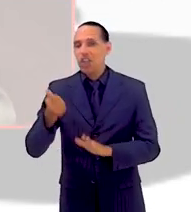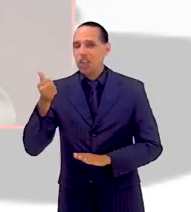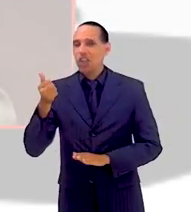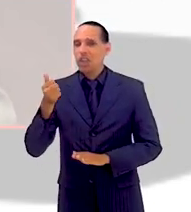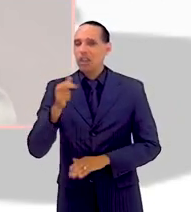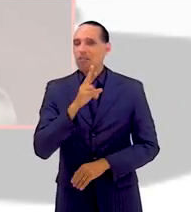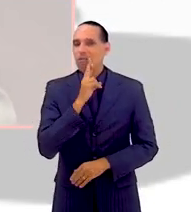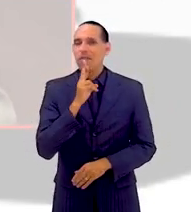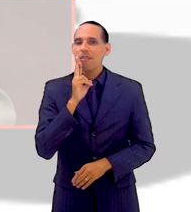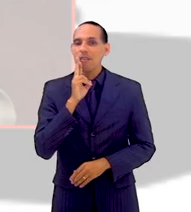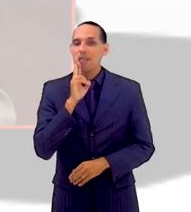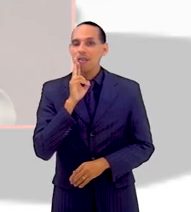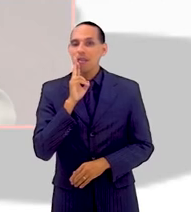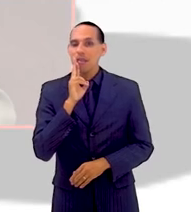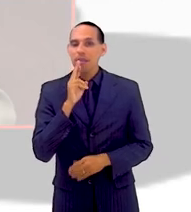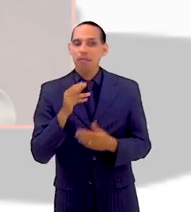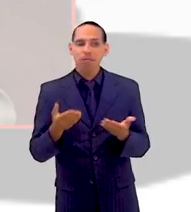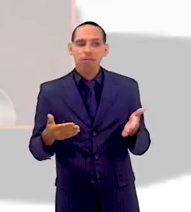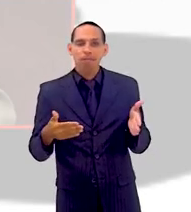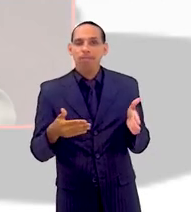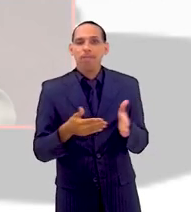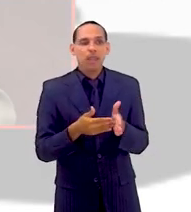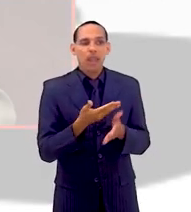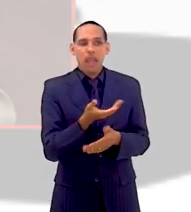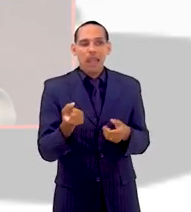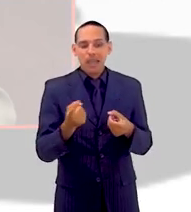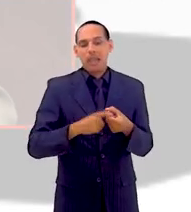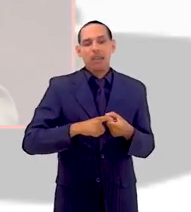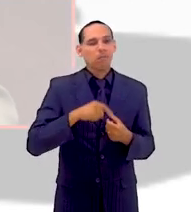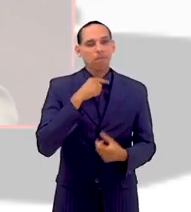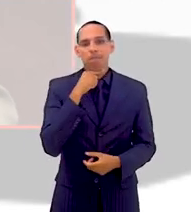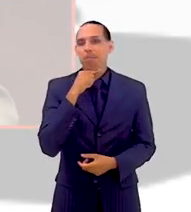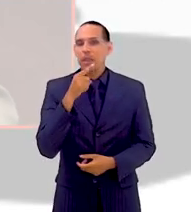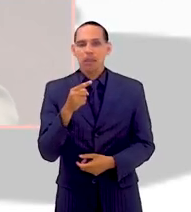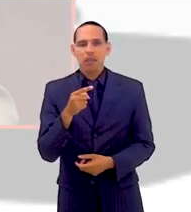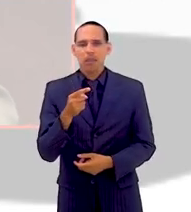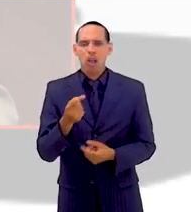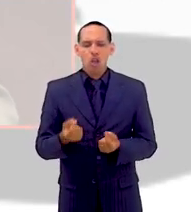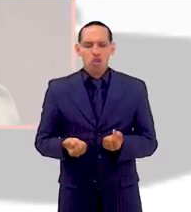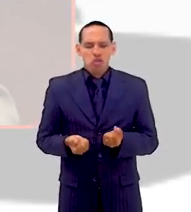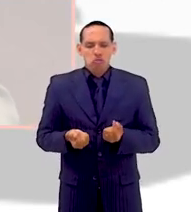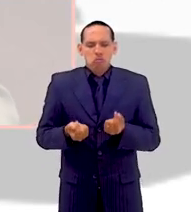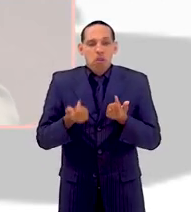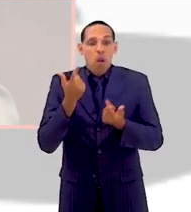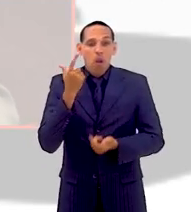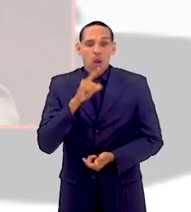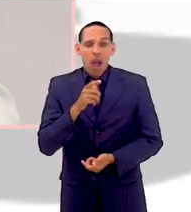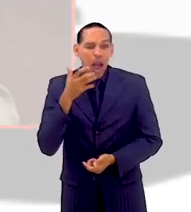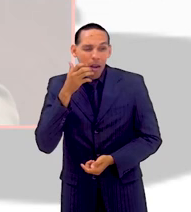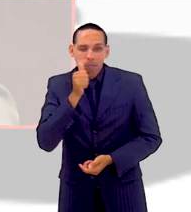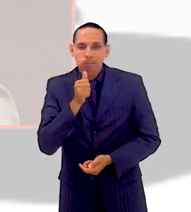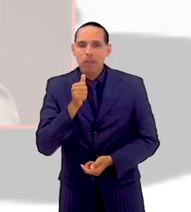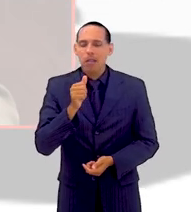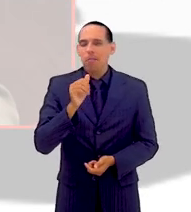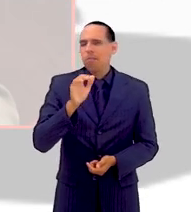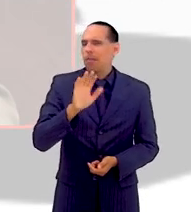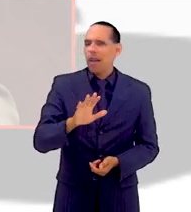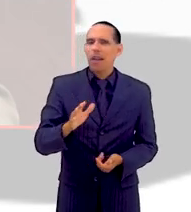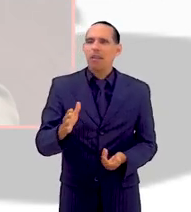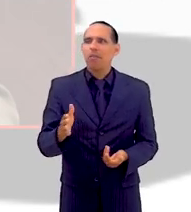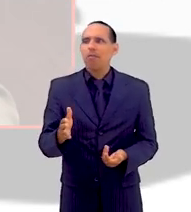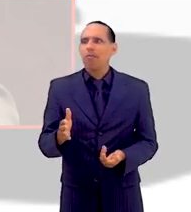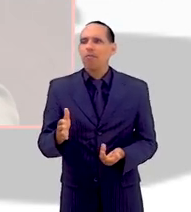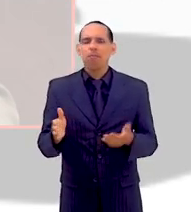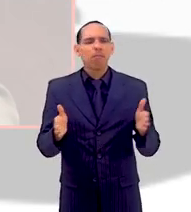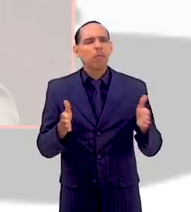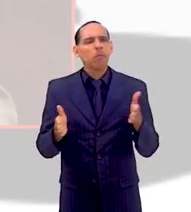dos restaurantes, você limita muito a recuperação, por mais que você fature. Nós temos aí, na possibilidade, na